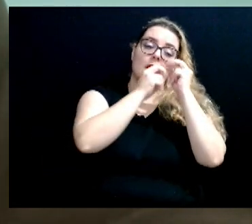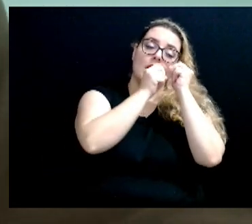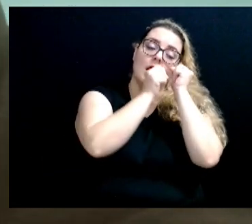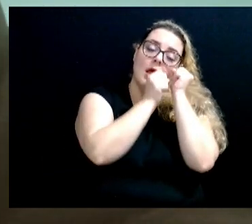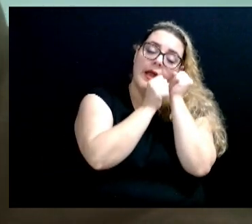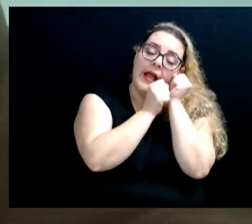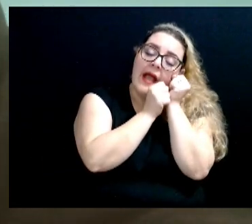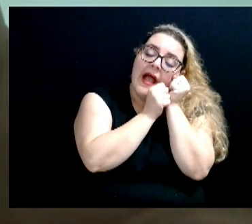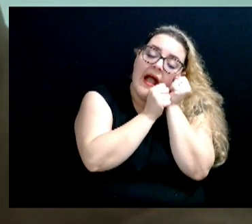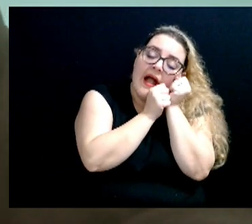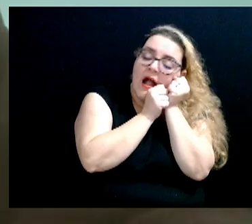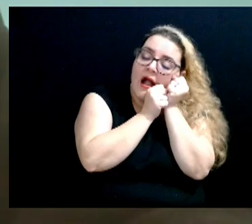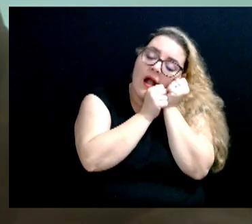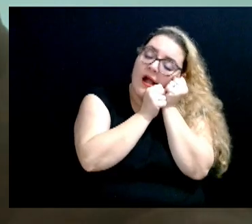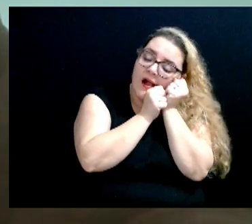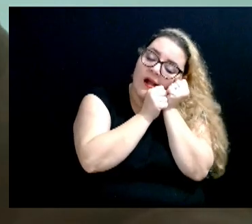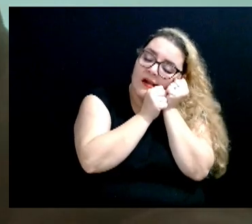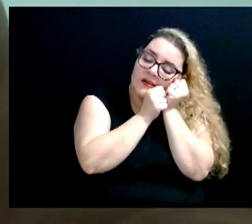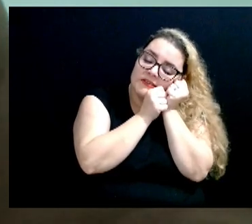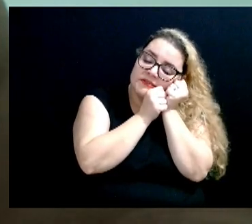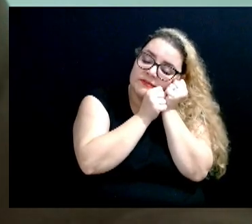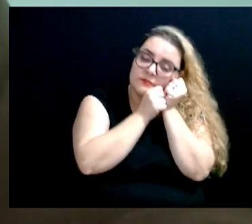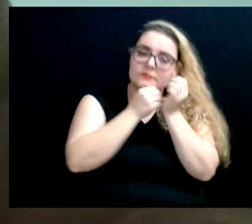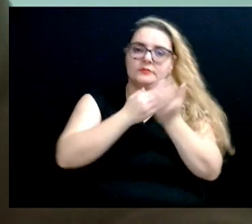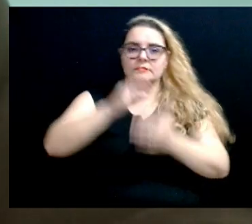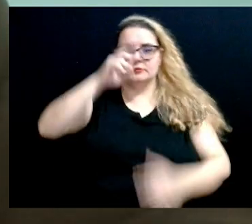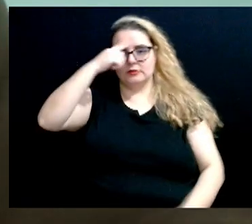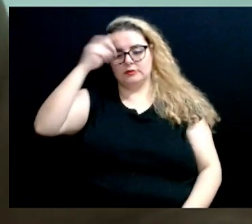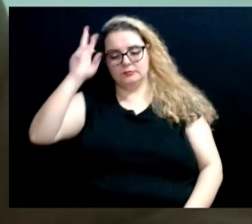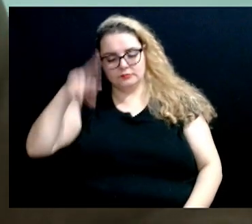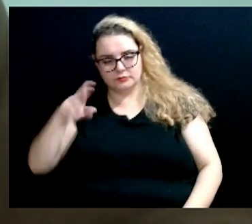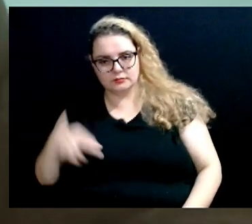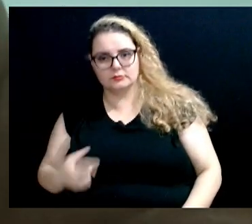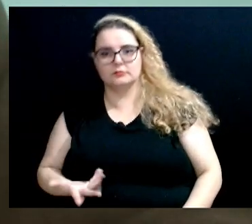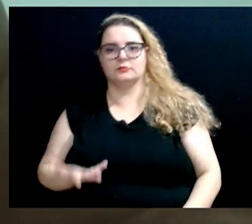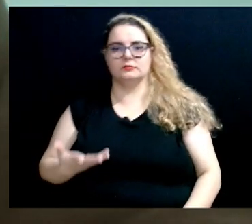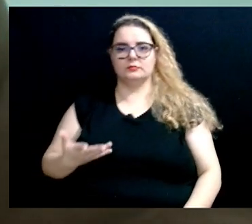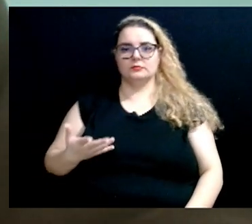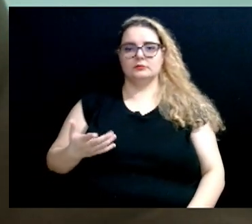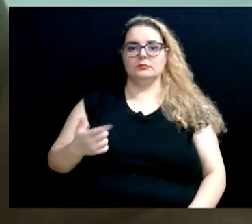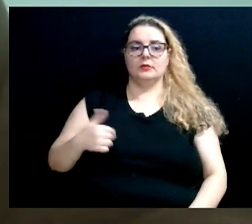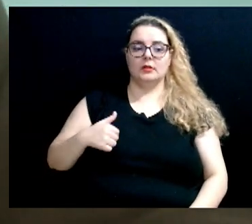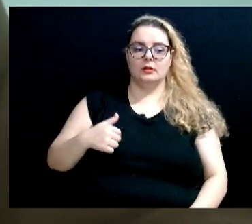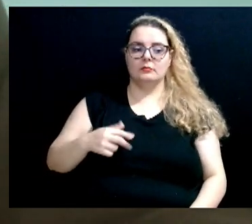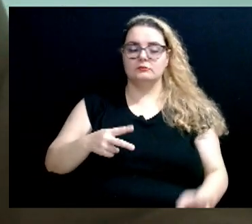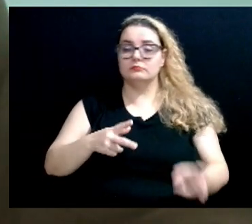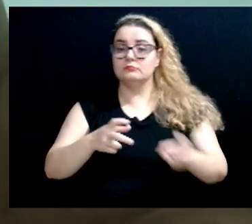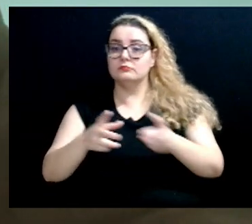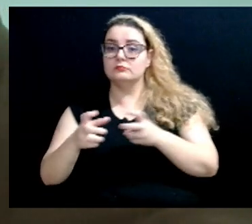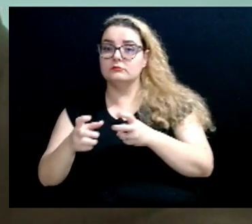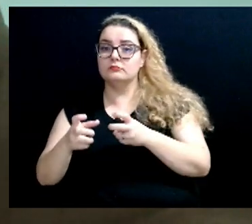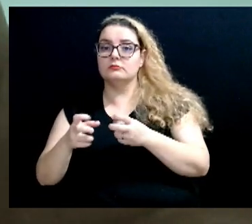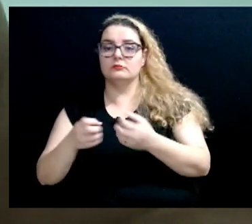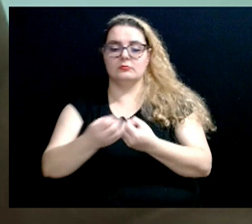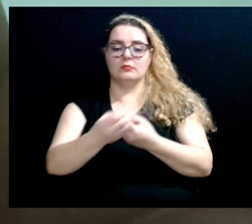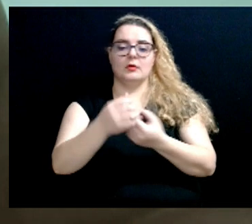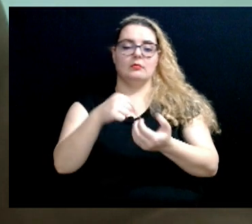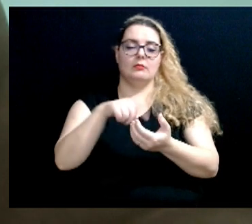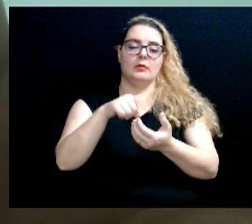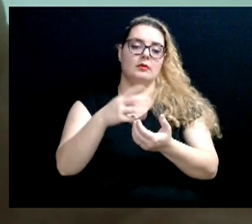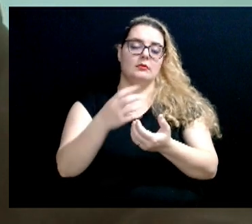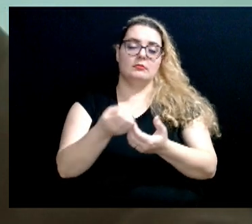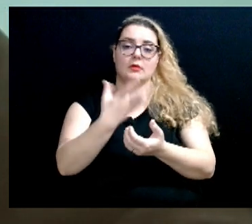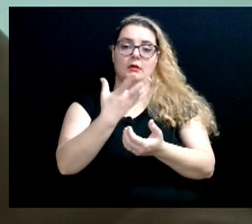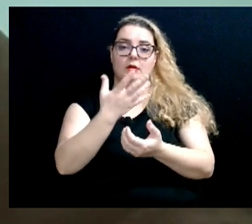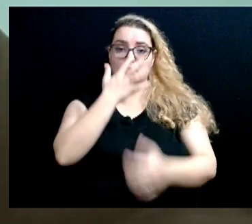capacidade de raciocinar, de decidir, de olhar, porque eu estou apenas olhando uma informação que acabou de chegar pelo